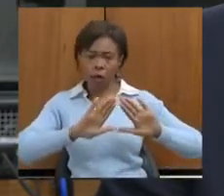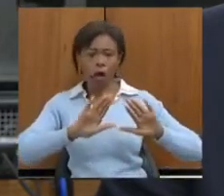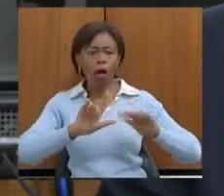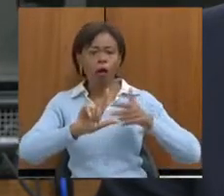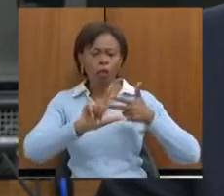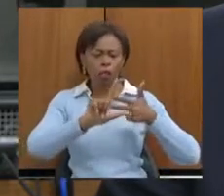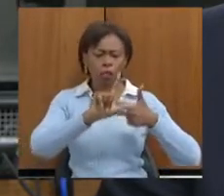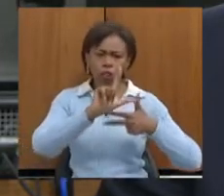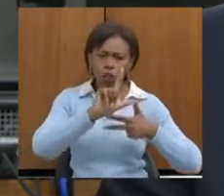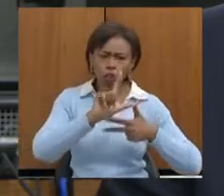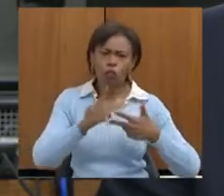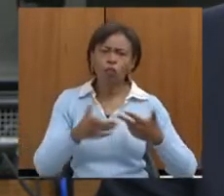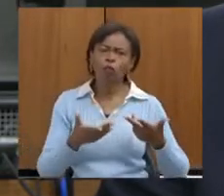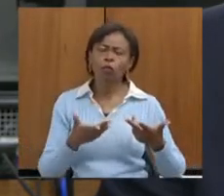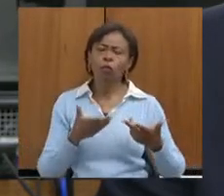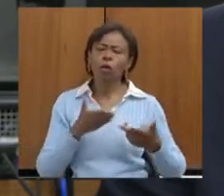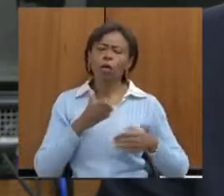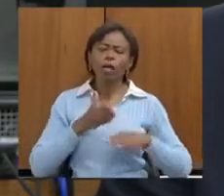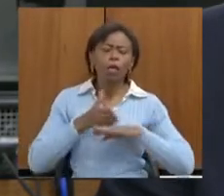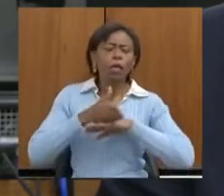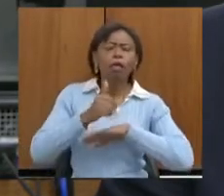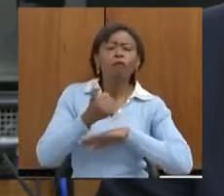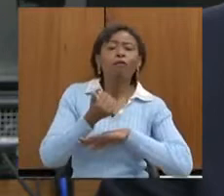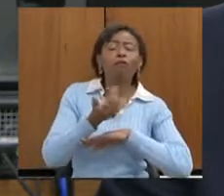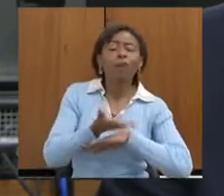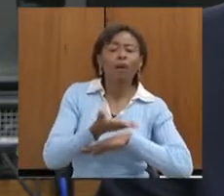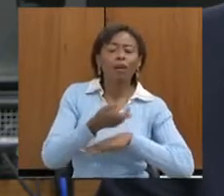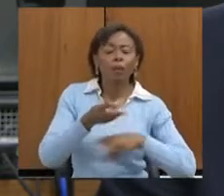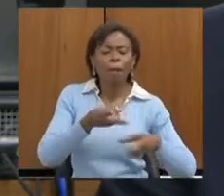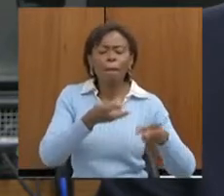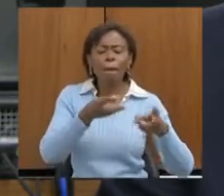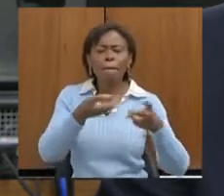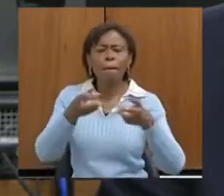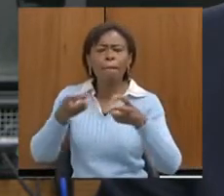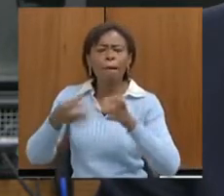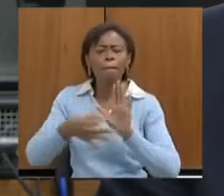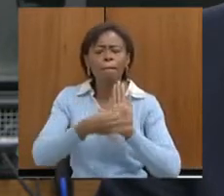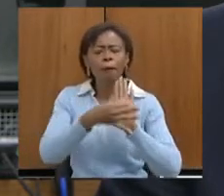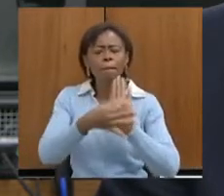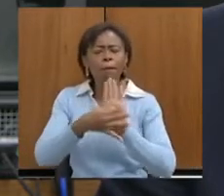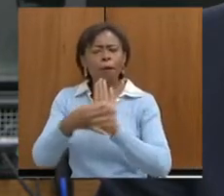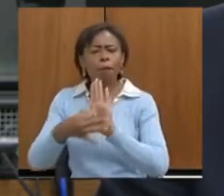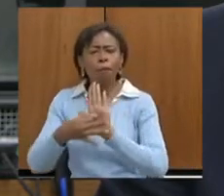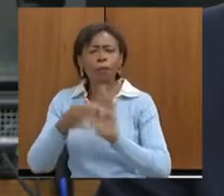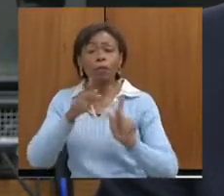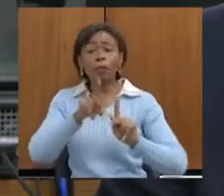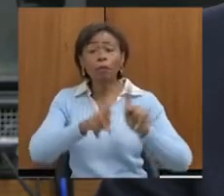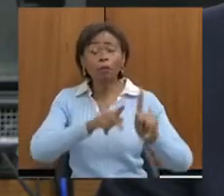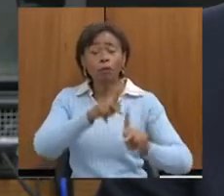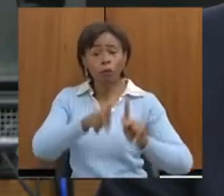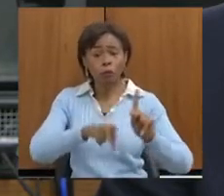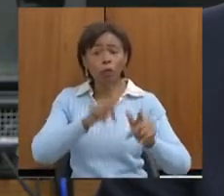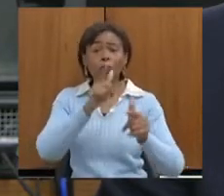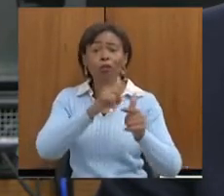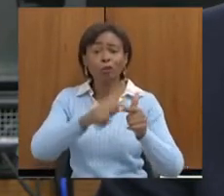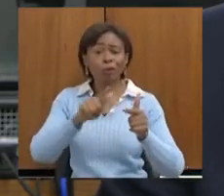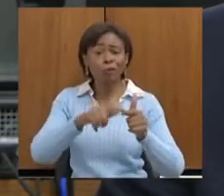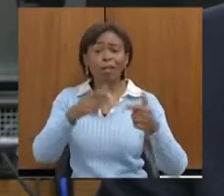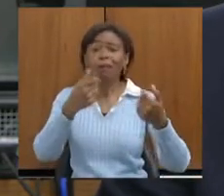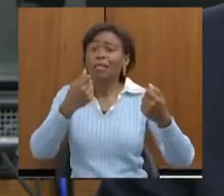ser ouvido mas principalmente ouvir as necessidades daqueles que são dependentes